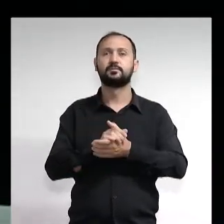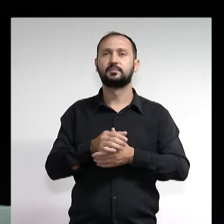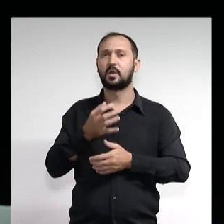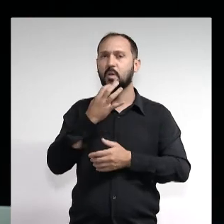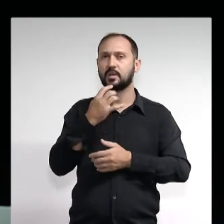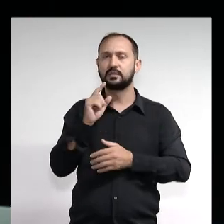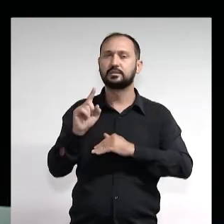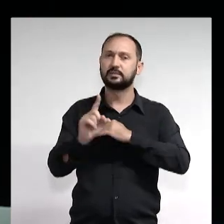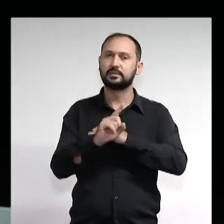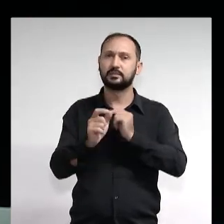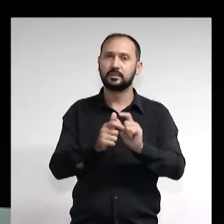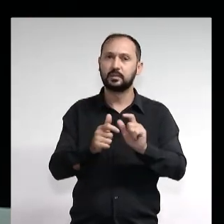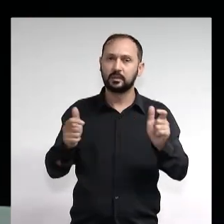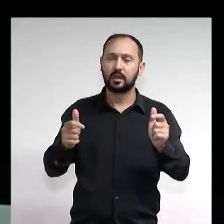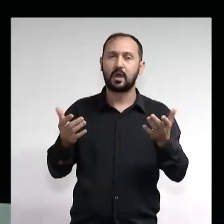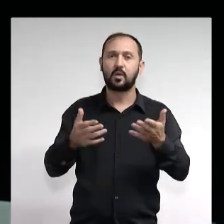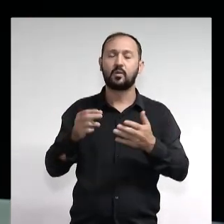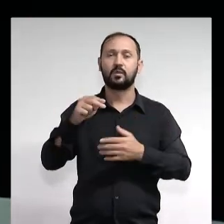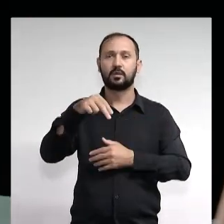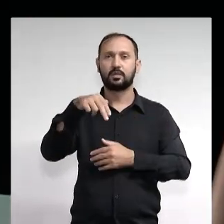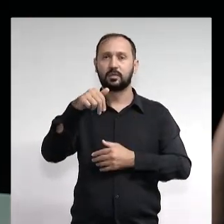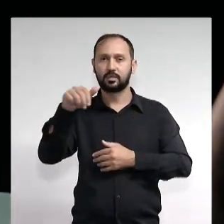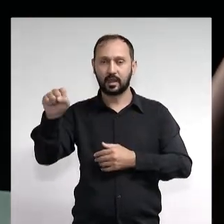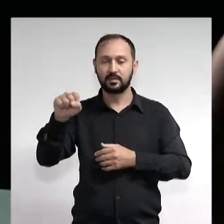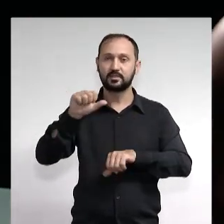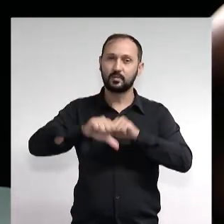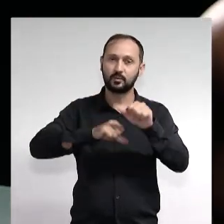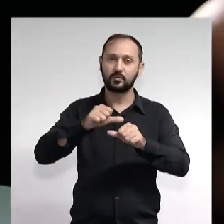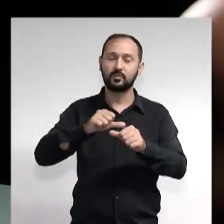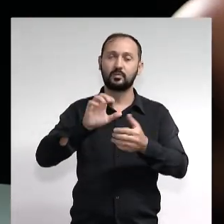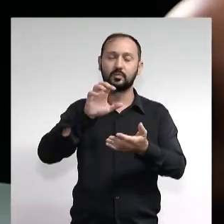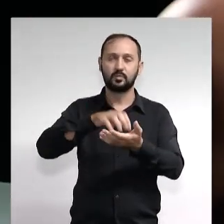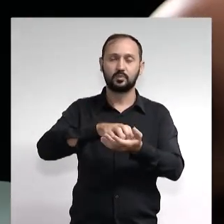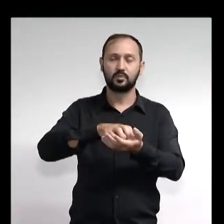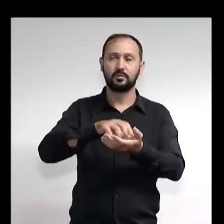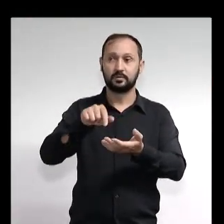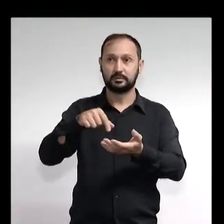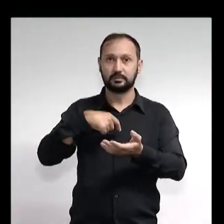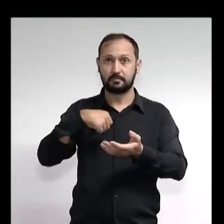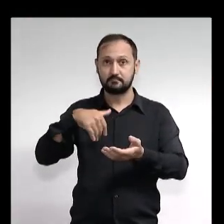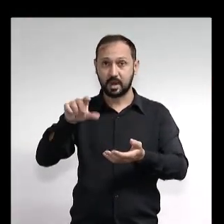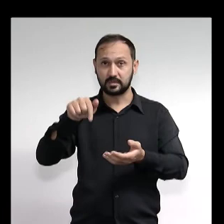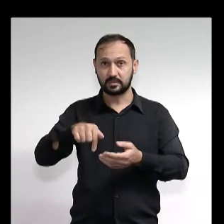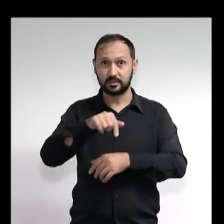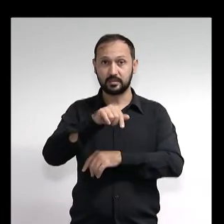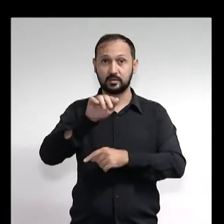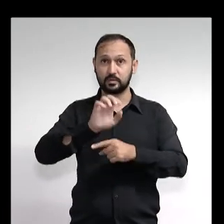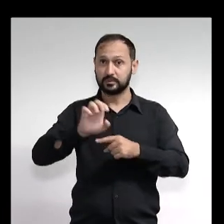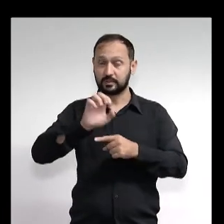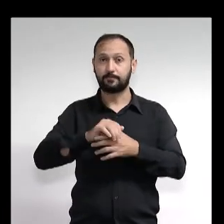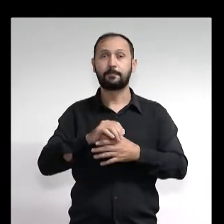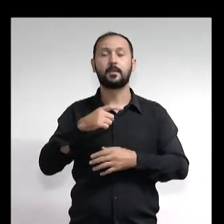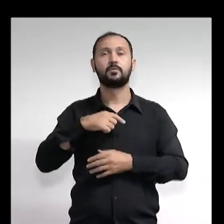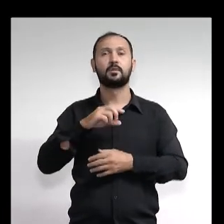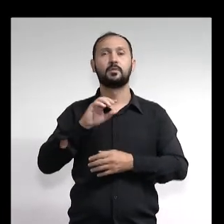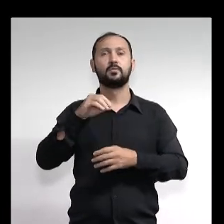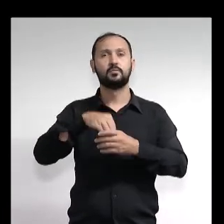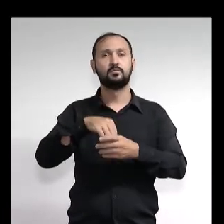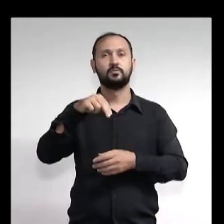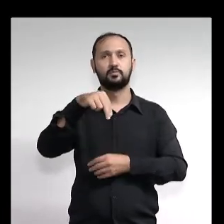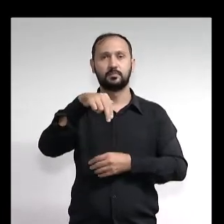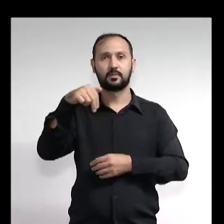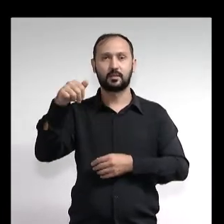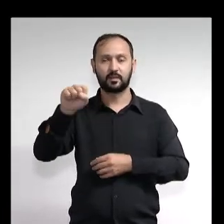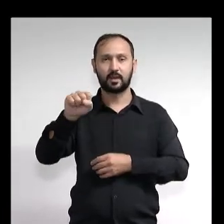acredita na expansão desse tipo de atendimento por meio do NAS, que agora é o CEAN, né, aqui no estado? Acredito e muito. Nós temos